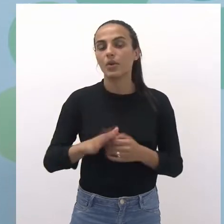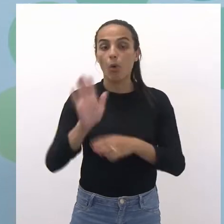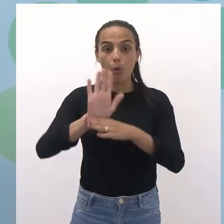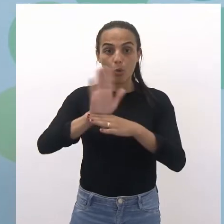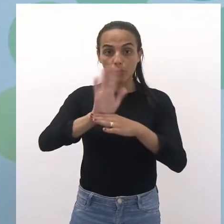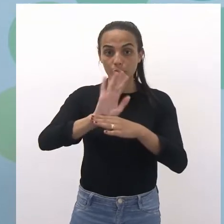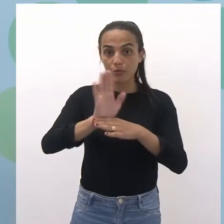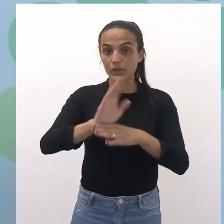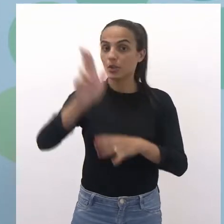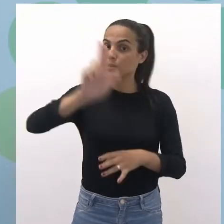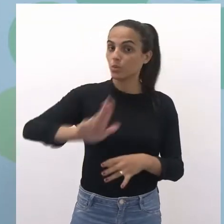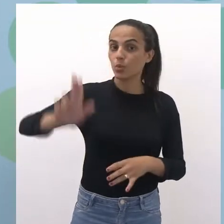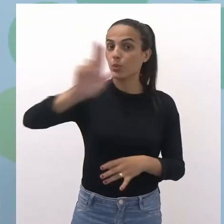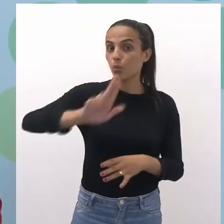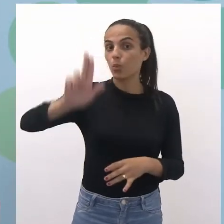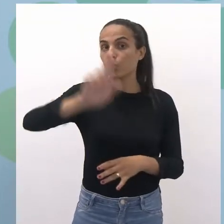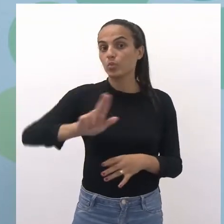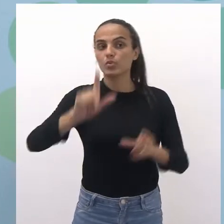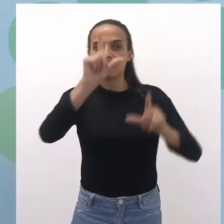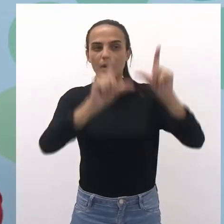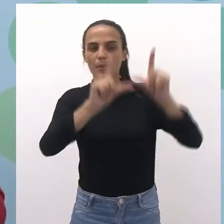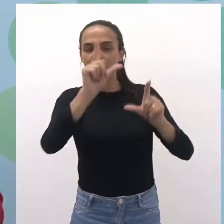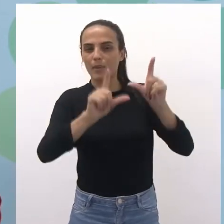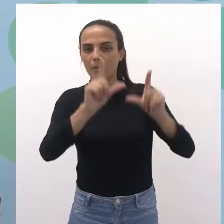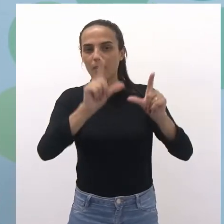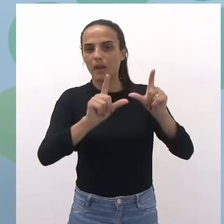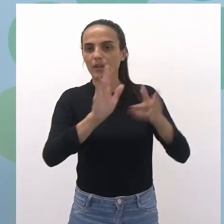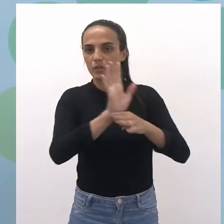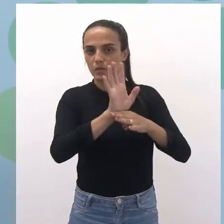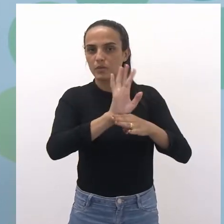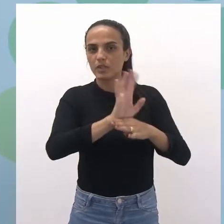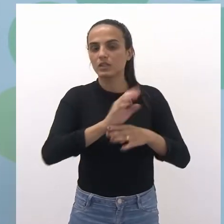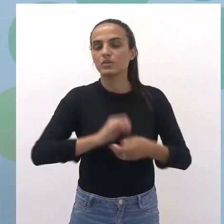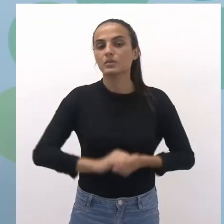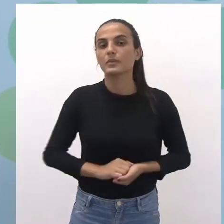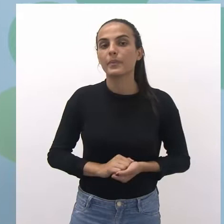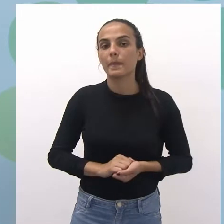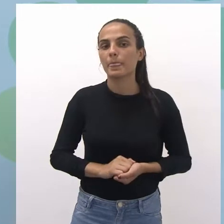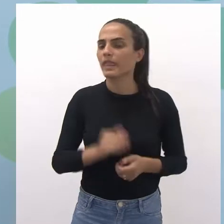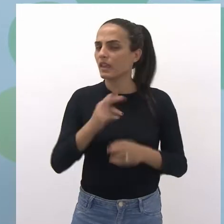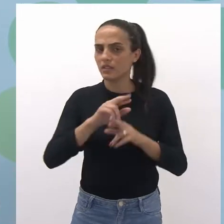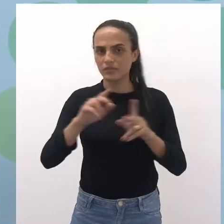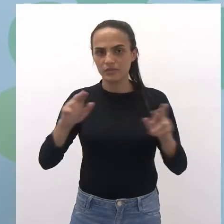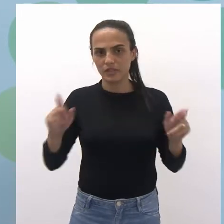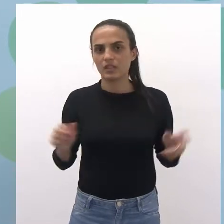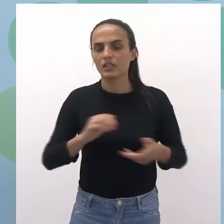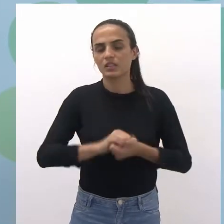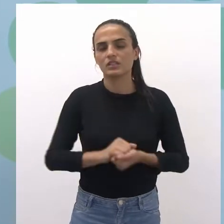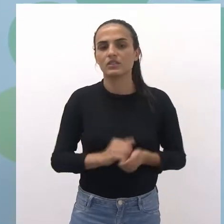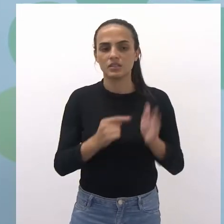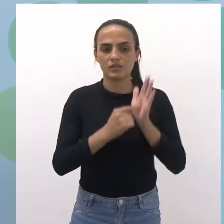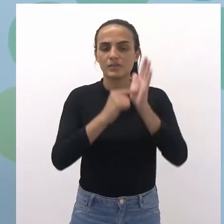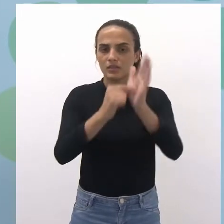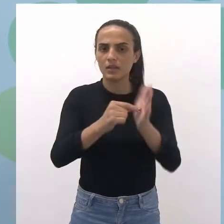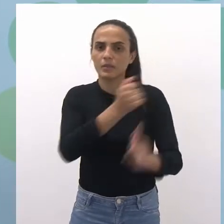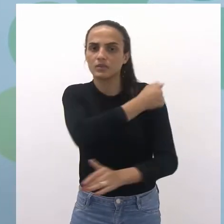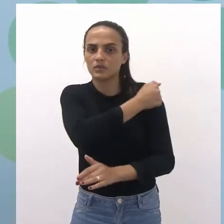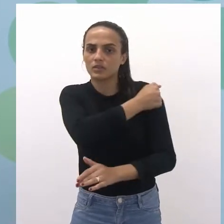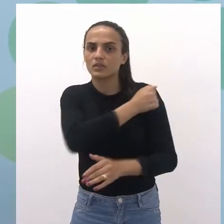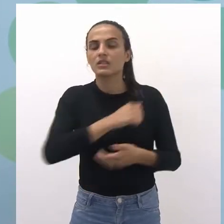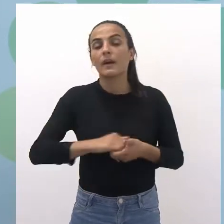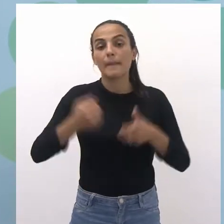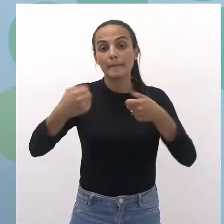vídeo, o uso do cinema e outros recursos que também podemos citar durante uma aula, apresentar para os nossos estudantes,